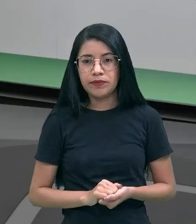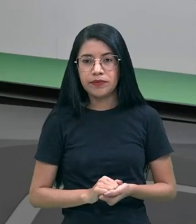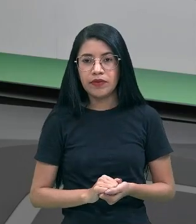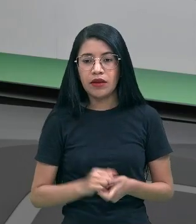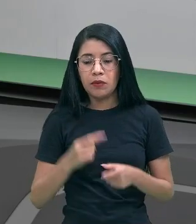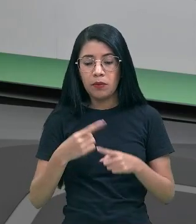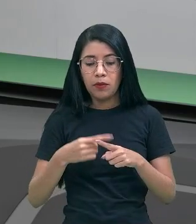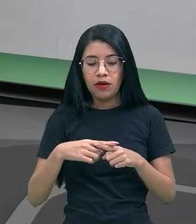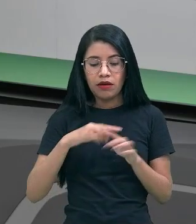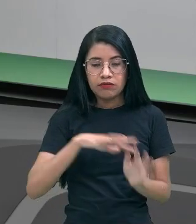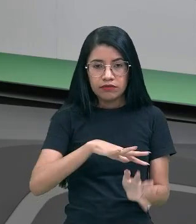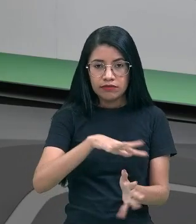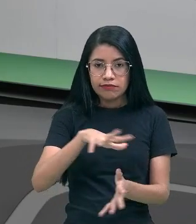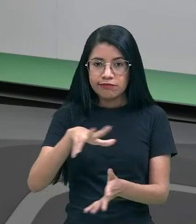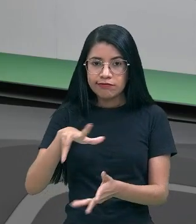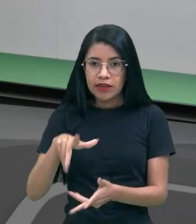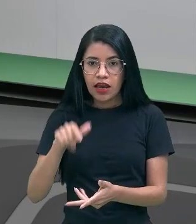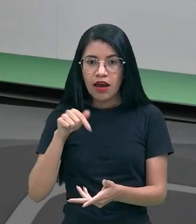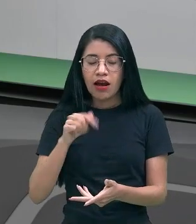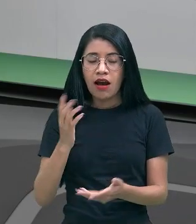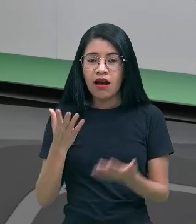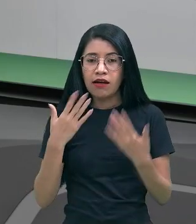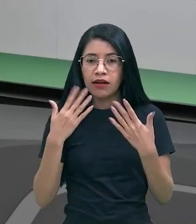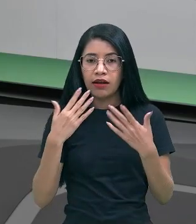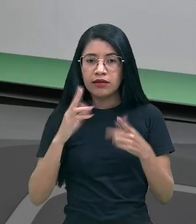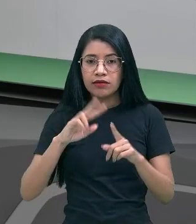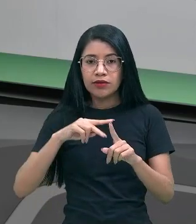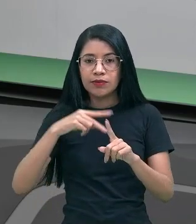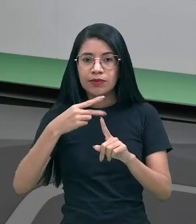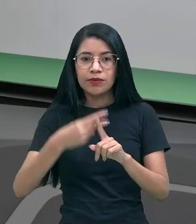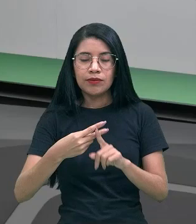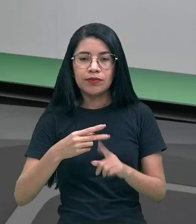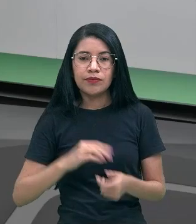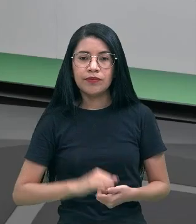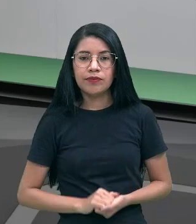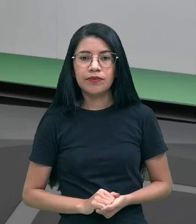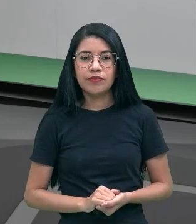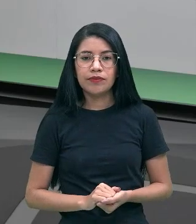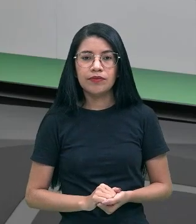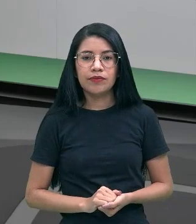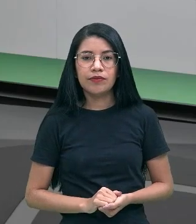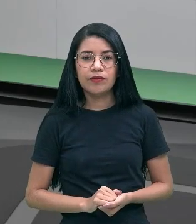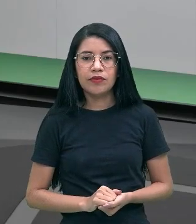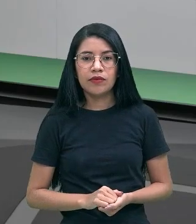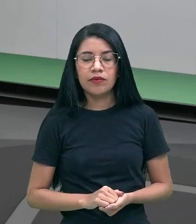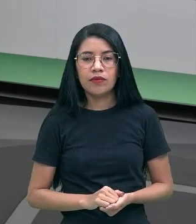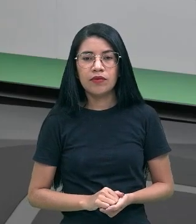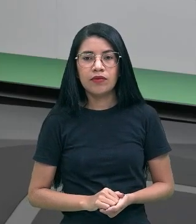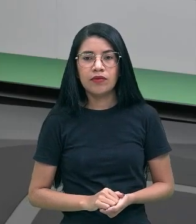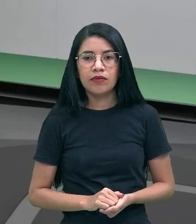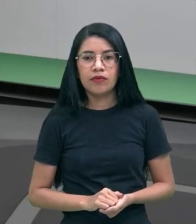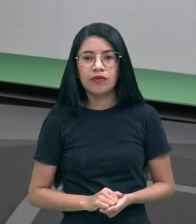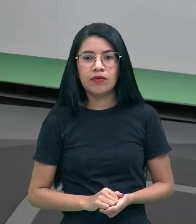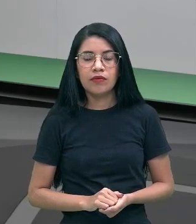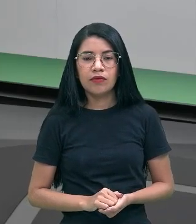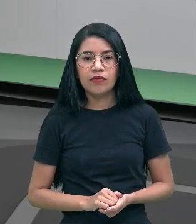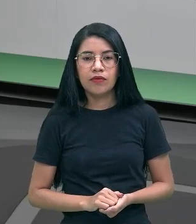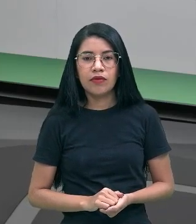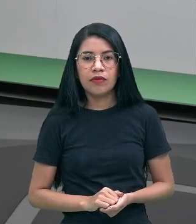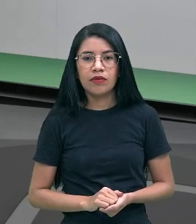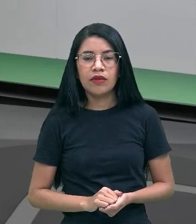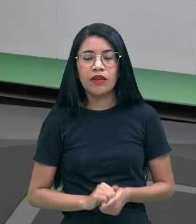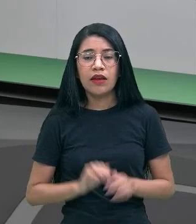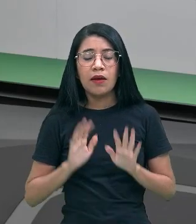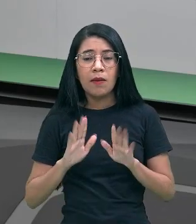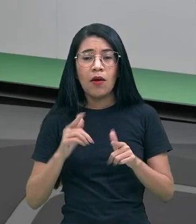a Terra vai ficar muito quente. Tem uma outra animação aqui que é muito bonita, inclusive. Mas o